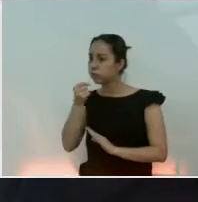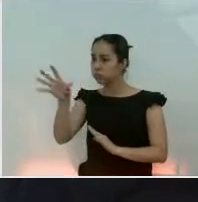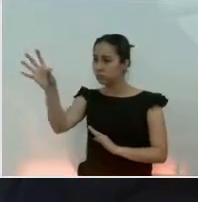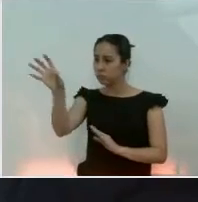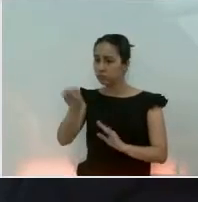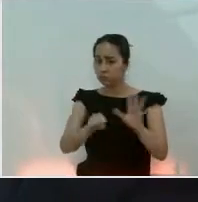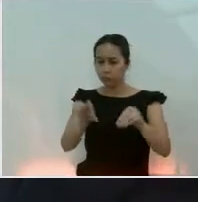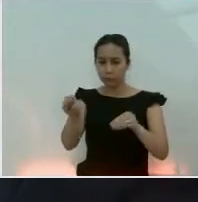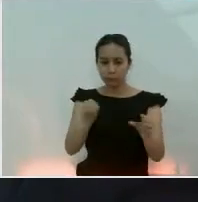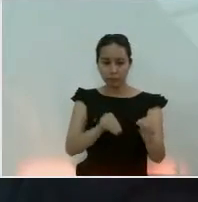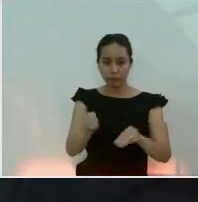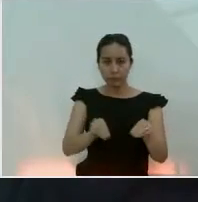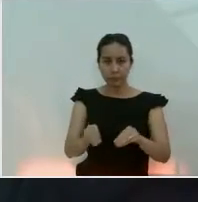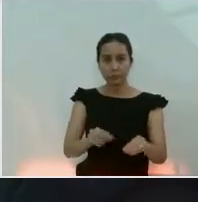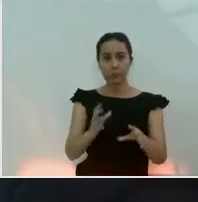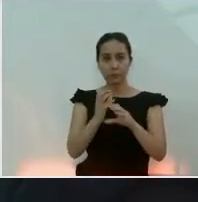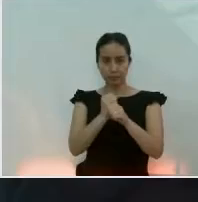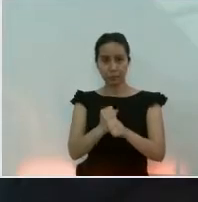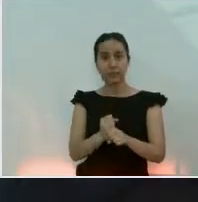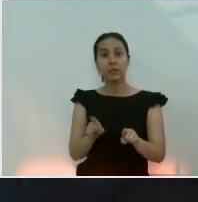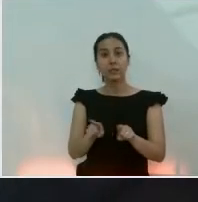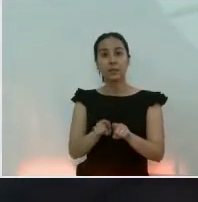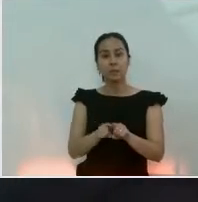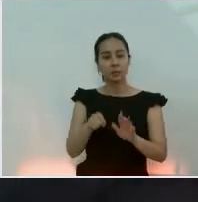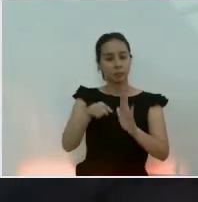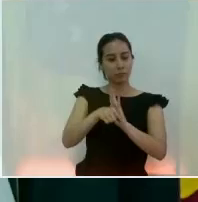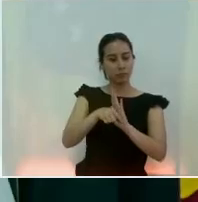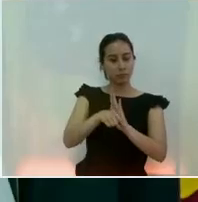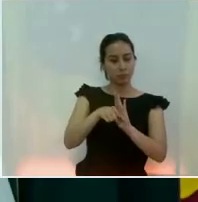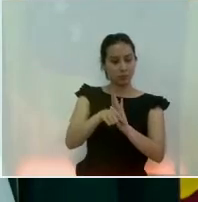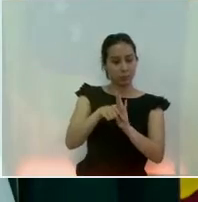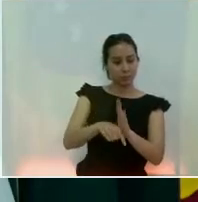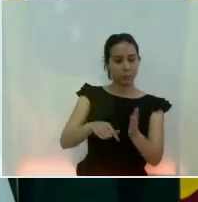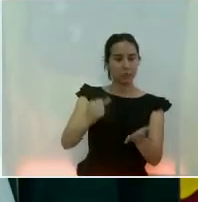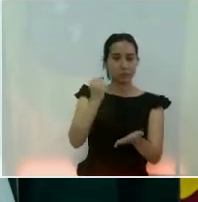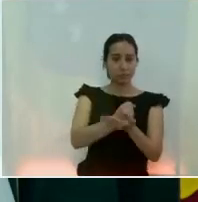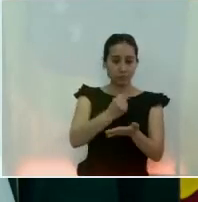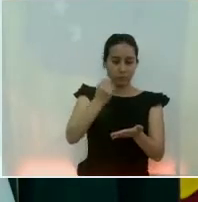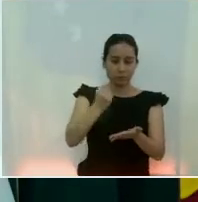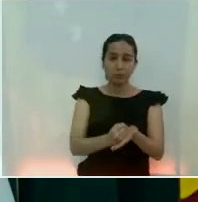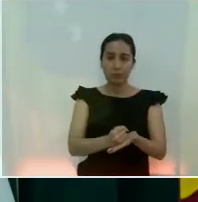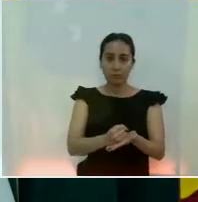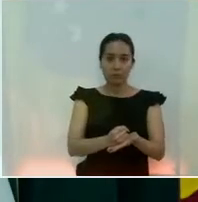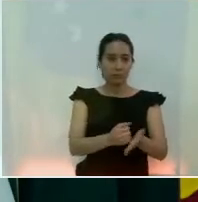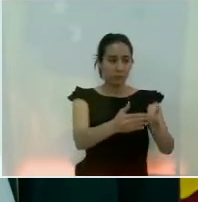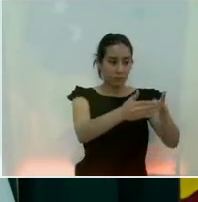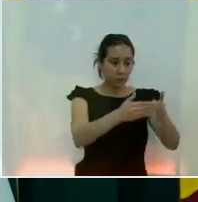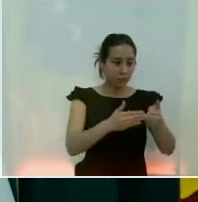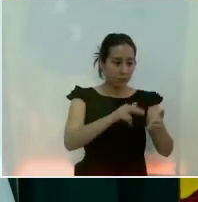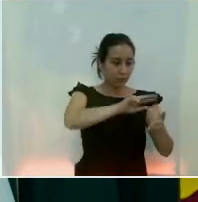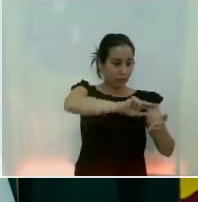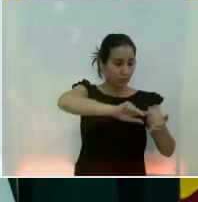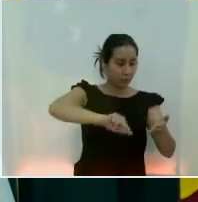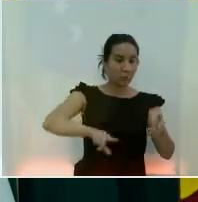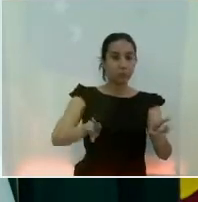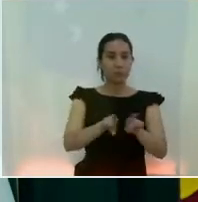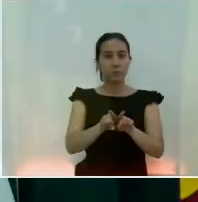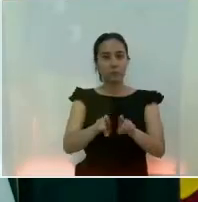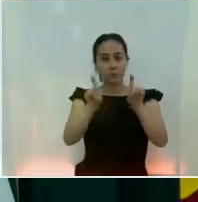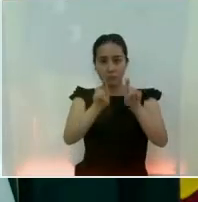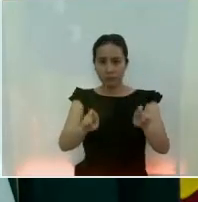relativos ao tema cartórios de registro civil de monte sião monte colombo monte escudo internet sites